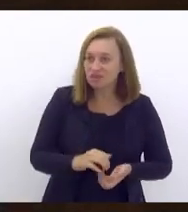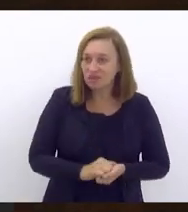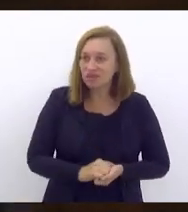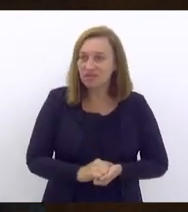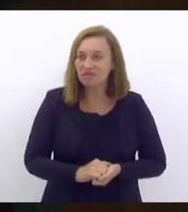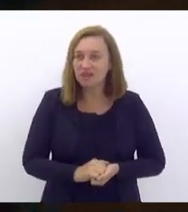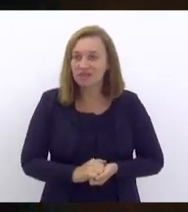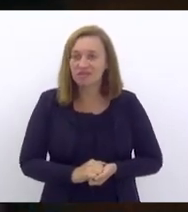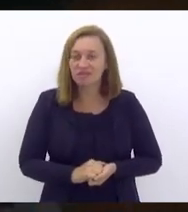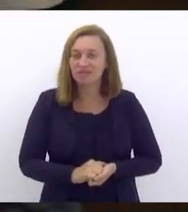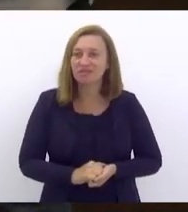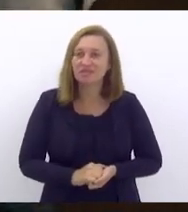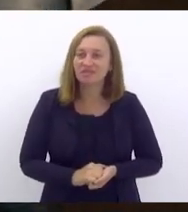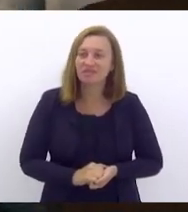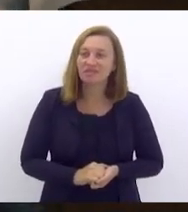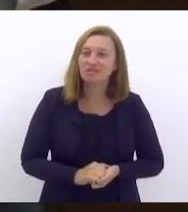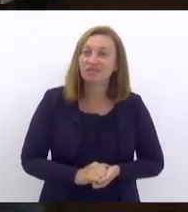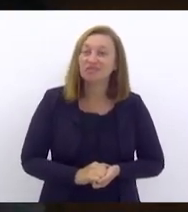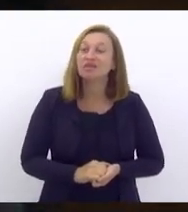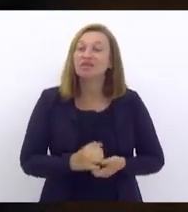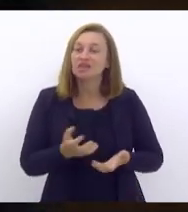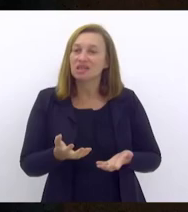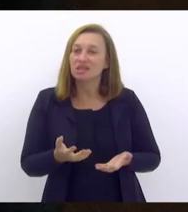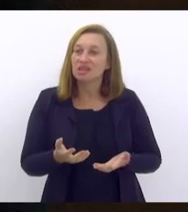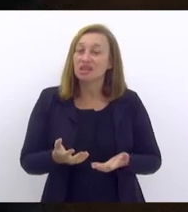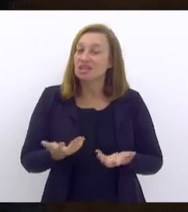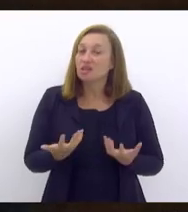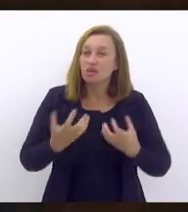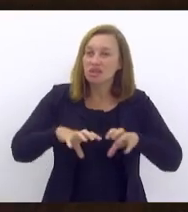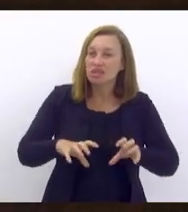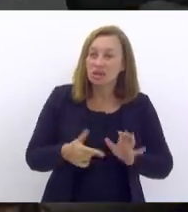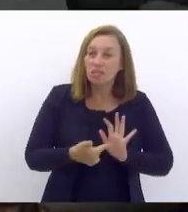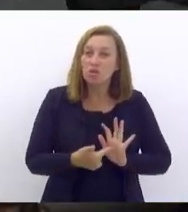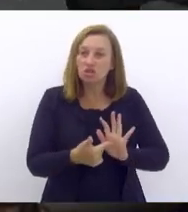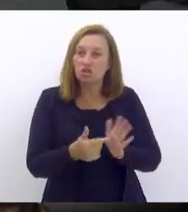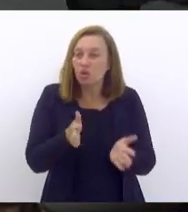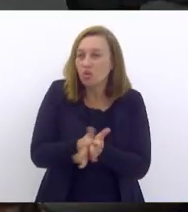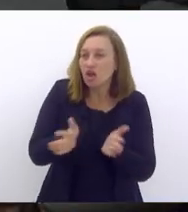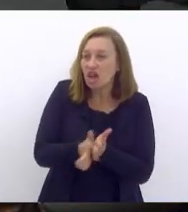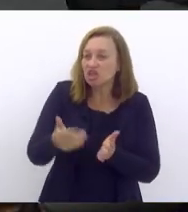entregar a prestação de contas, eu vou denunciar o Ministério Público.